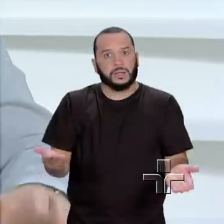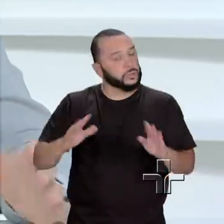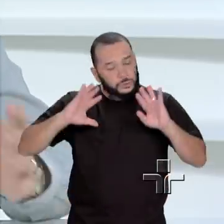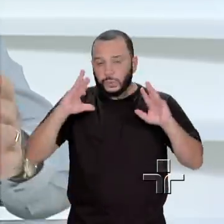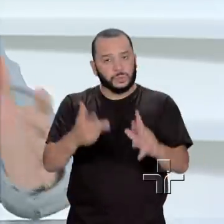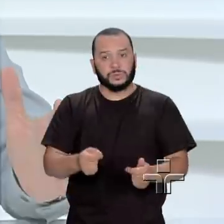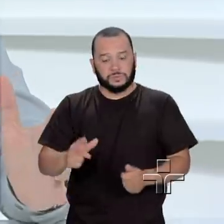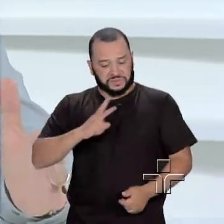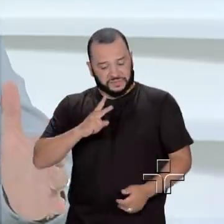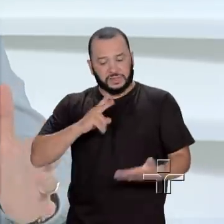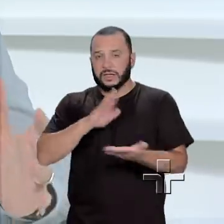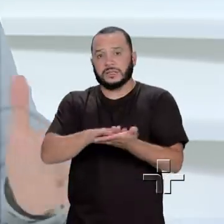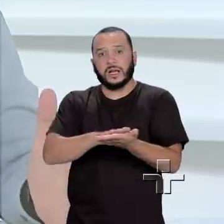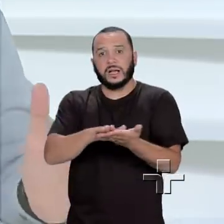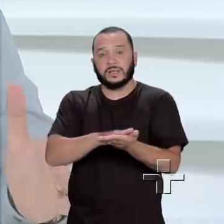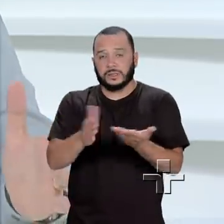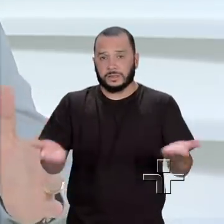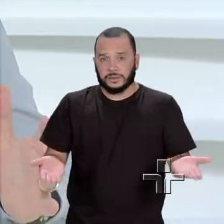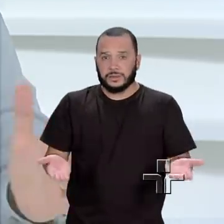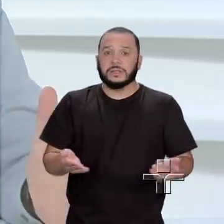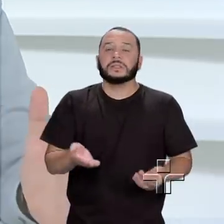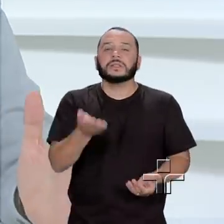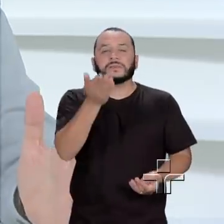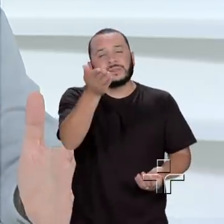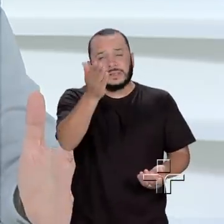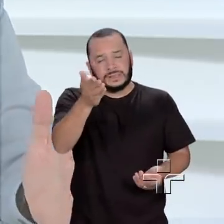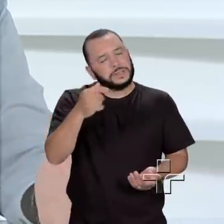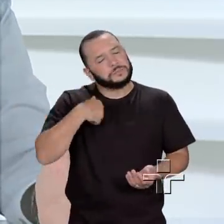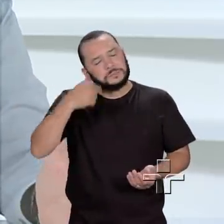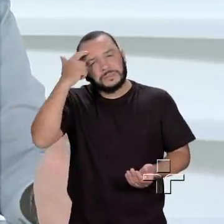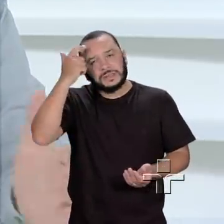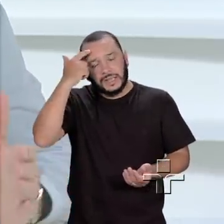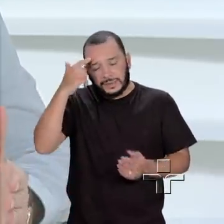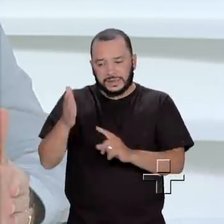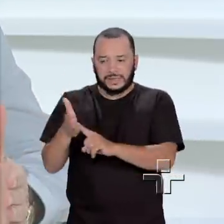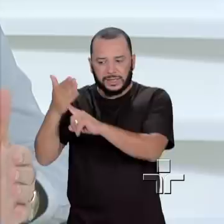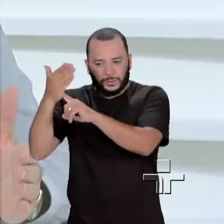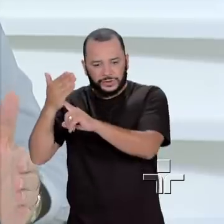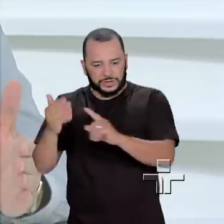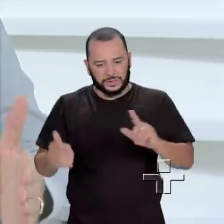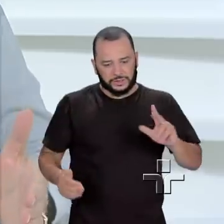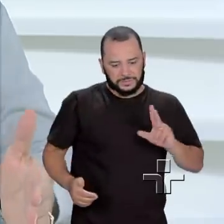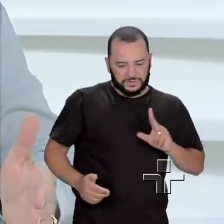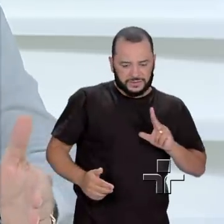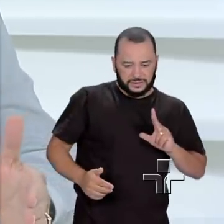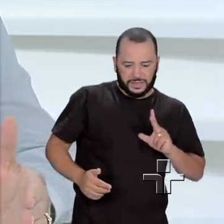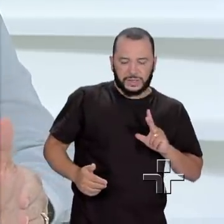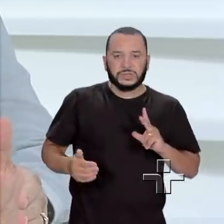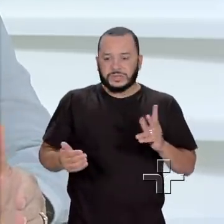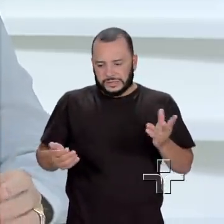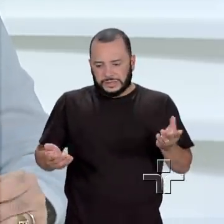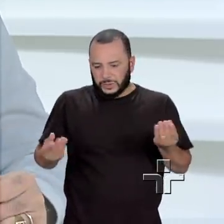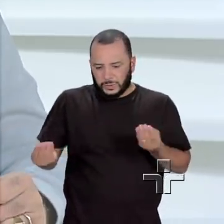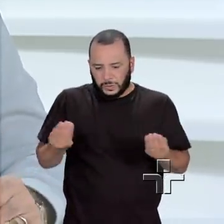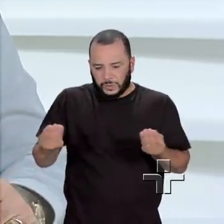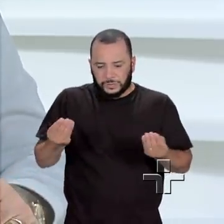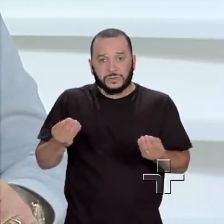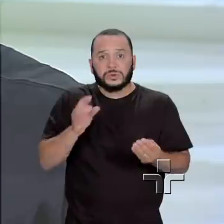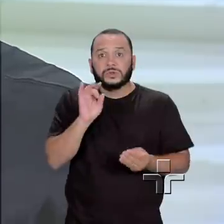privacidade. Então, eu queria que você examinasse essa interação entre tecnologia e privacidade, que não é diretamente ligada só à